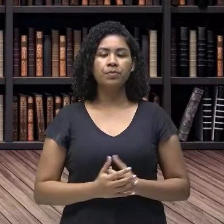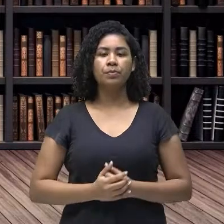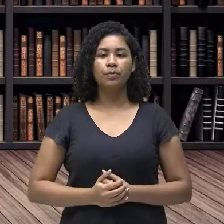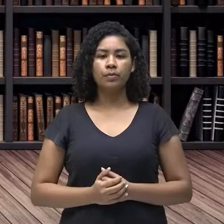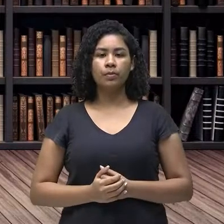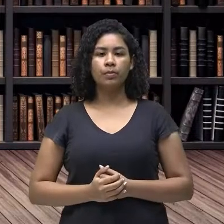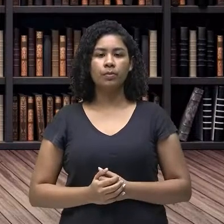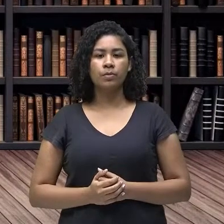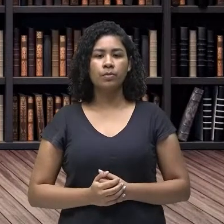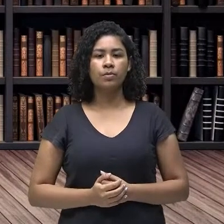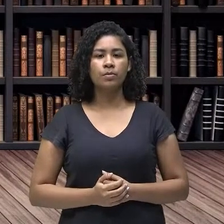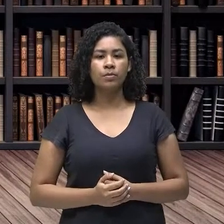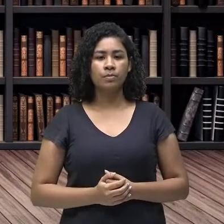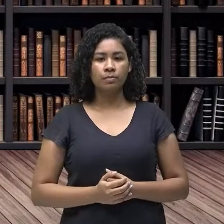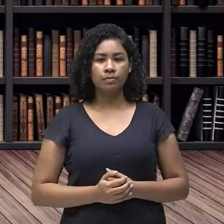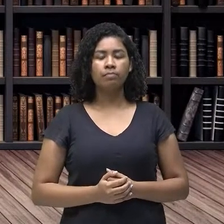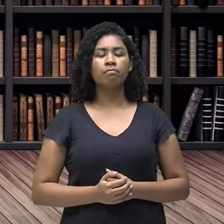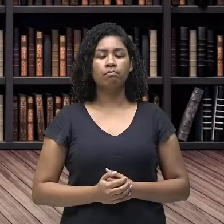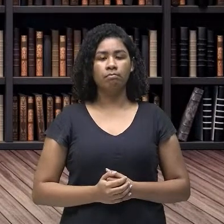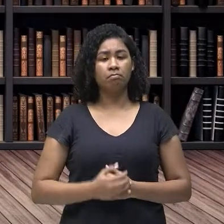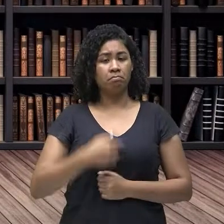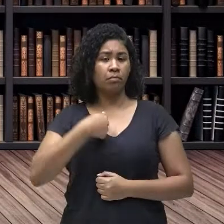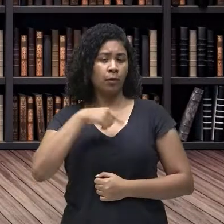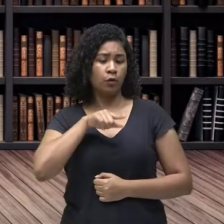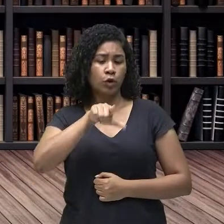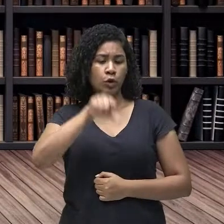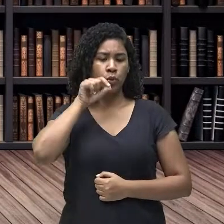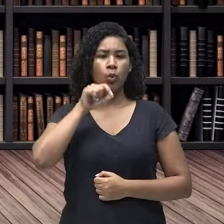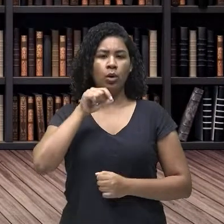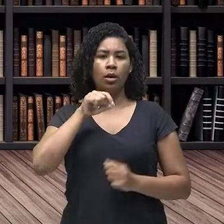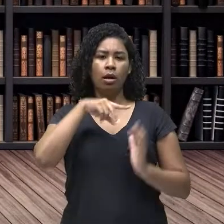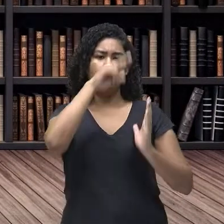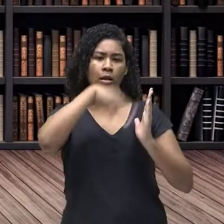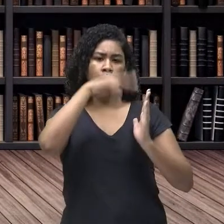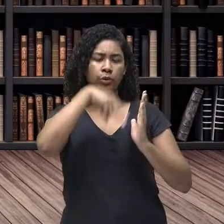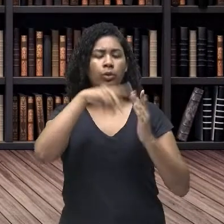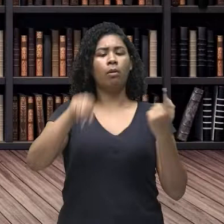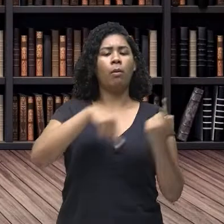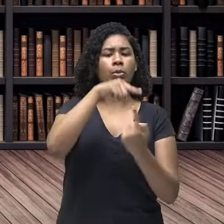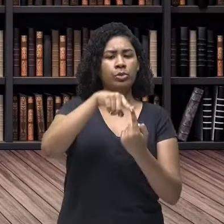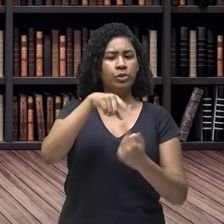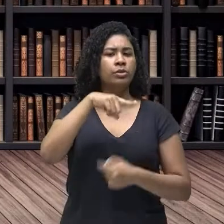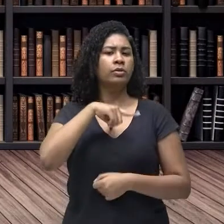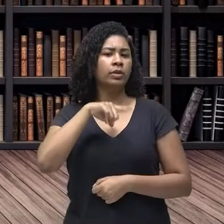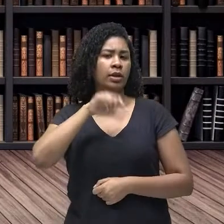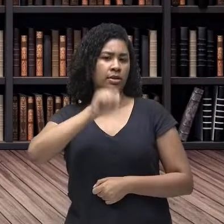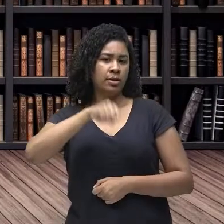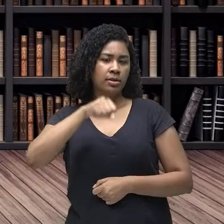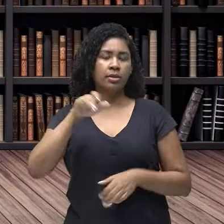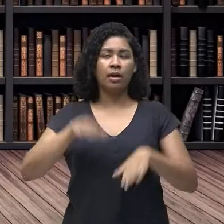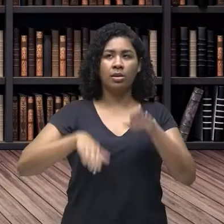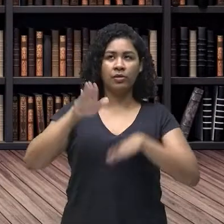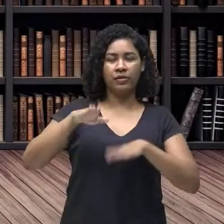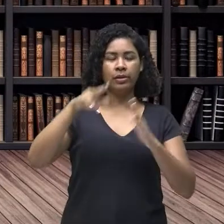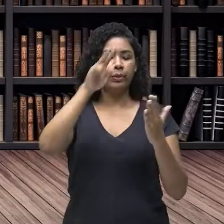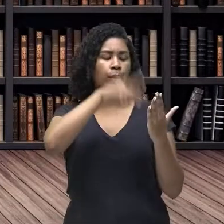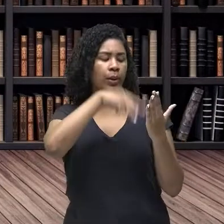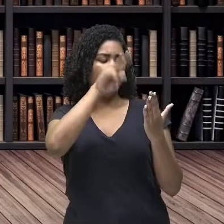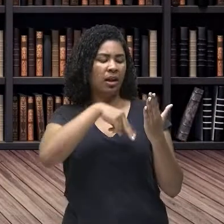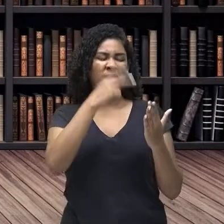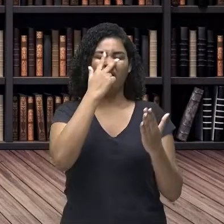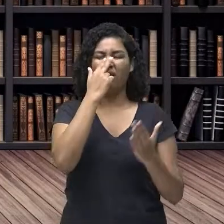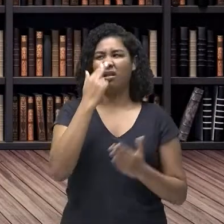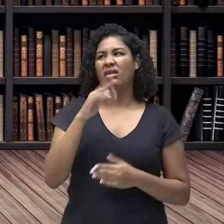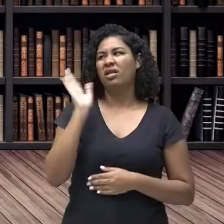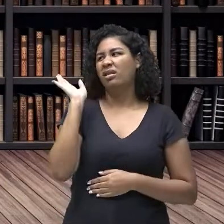leitura acontece sem que eu tenha uma intenção, mesmo que às vezes a gente esteja lendo lá e ache que é só por